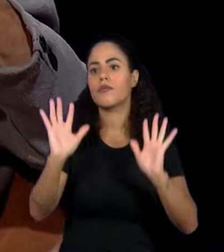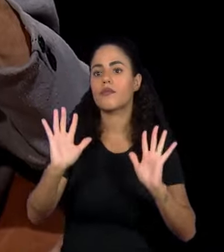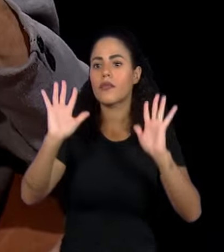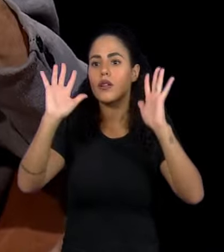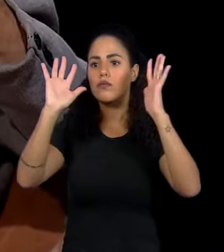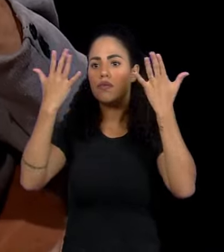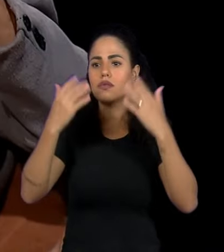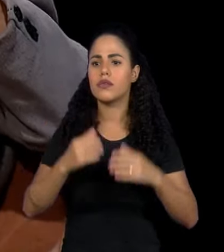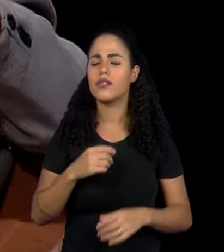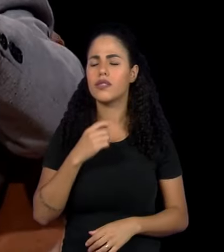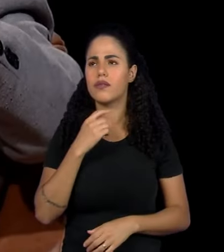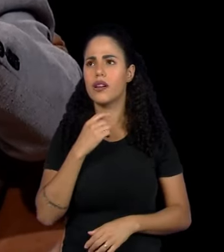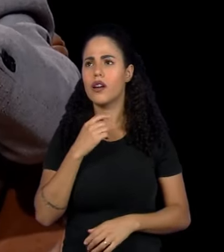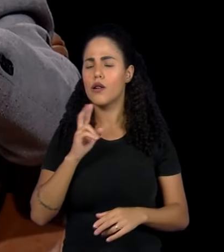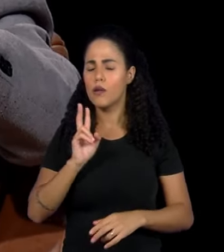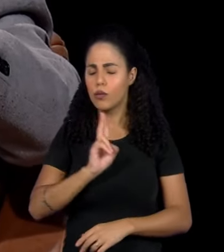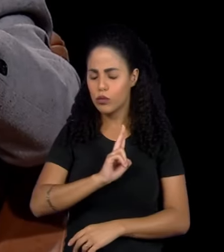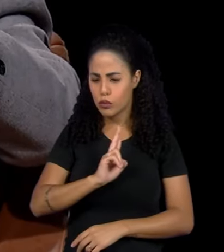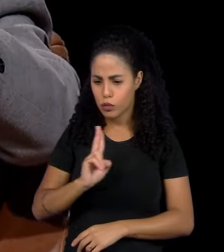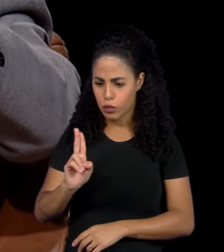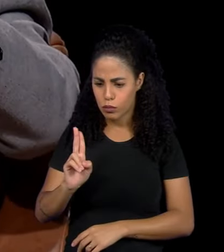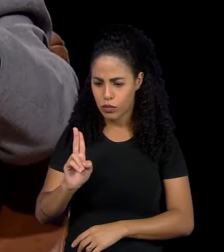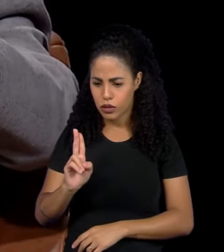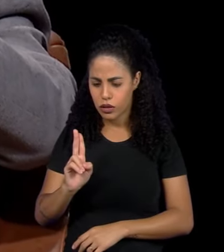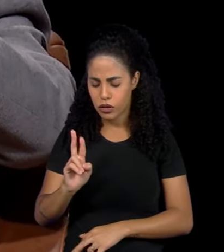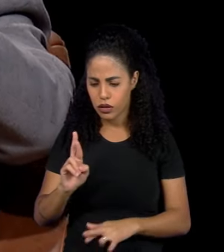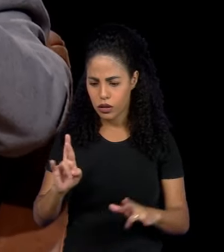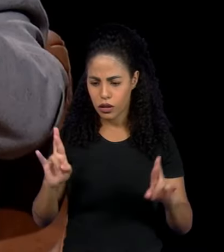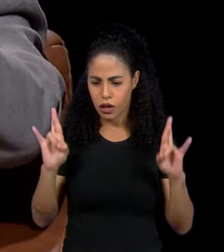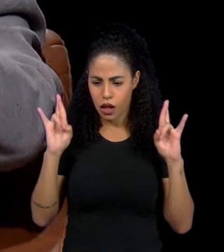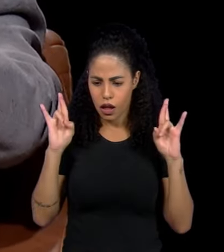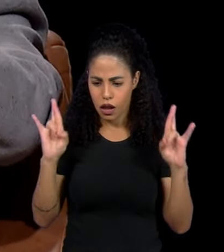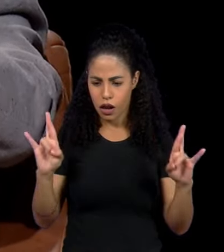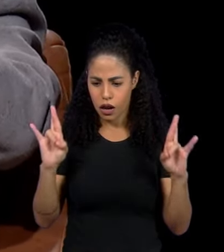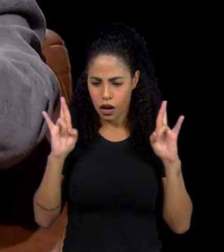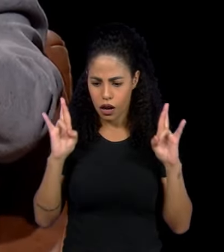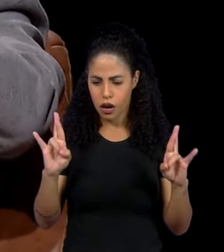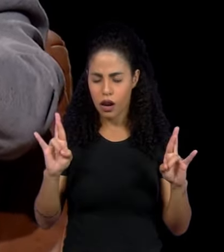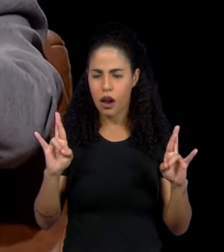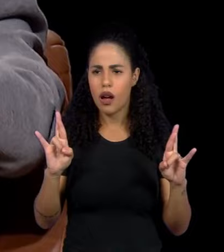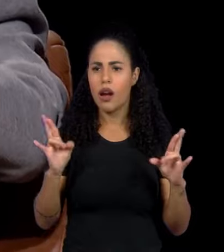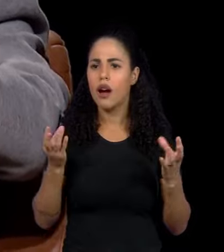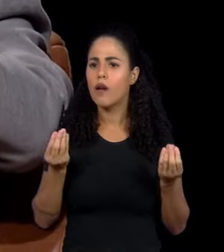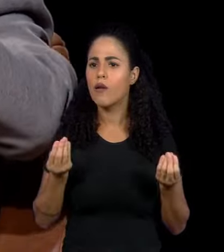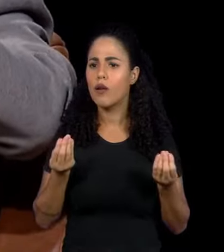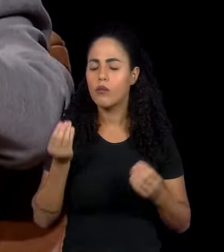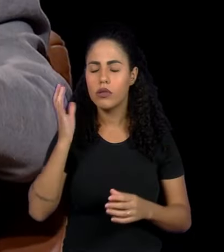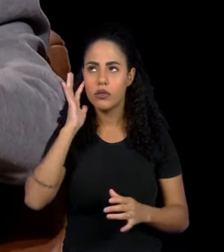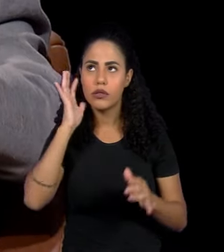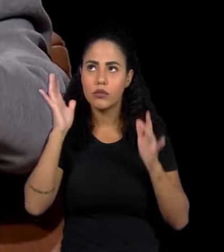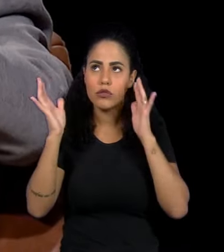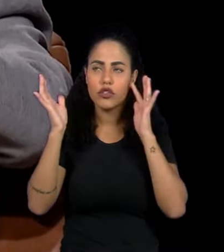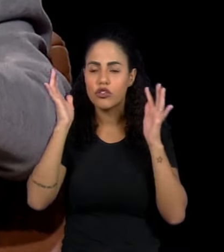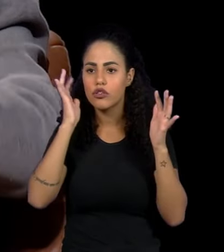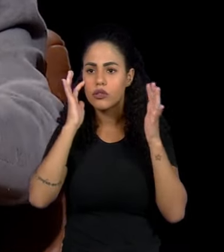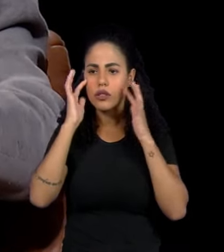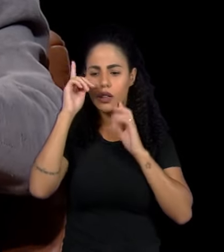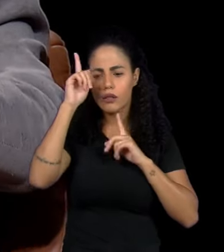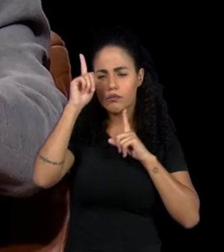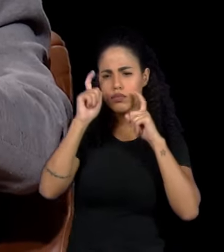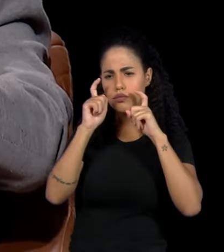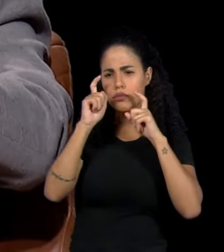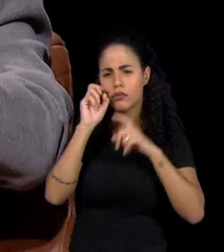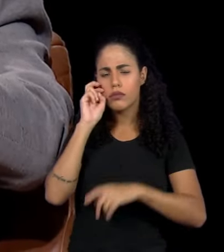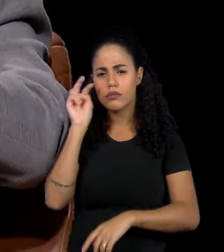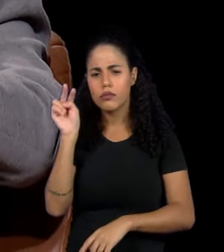que... Você mostra, velho, nós somos aqui um país ainda completamente dominado pelo imaginário, pelo semblante, pelo rosto